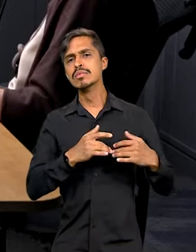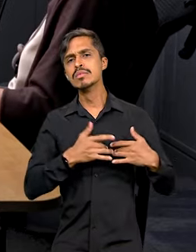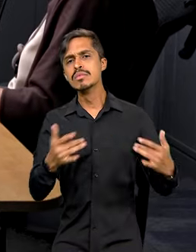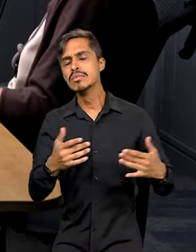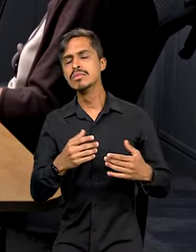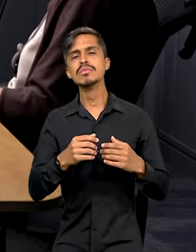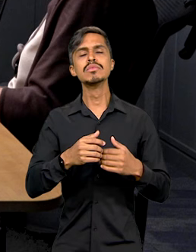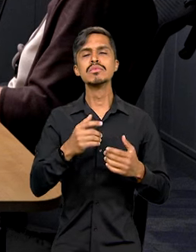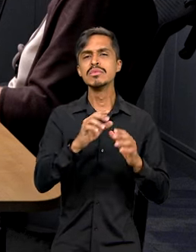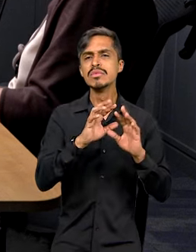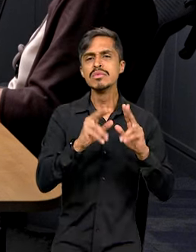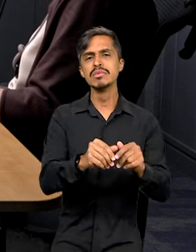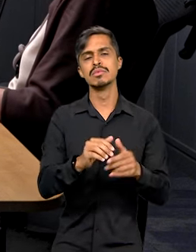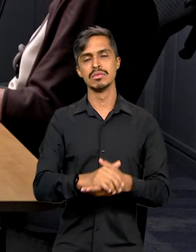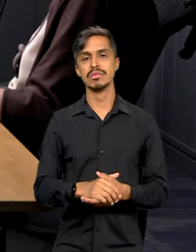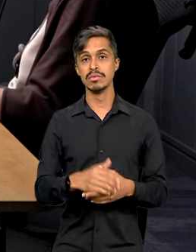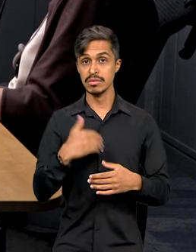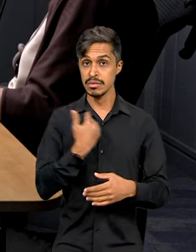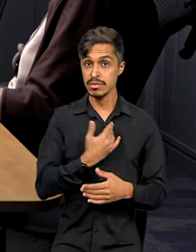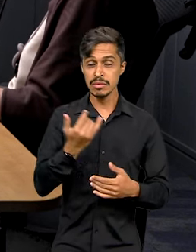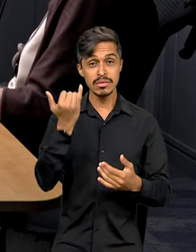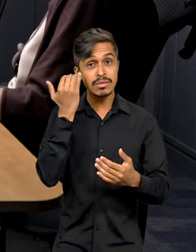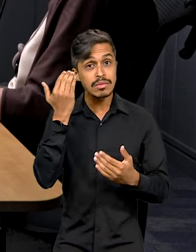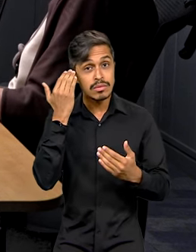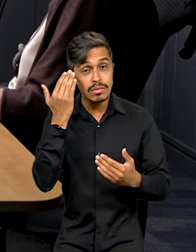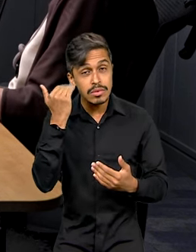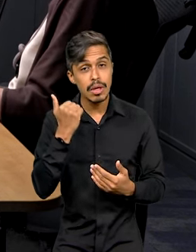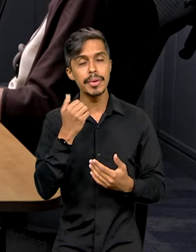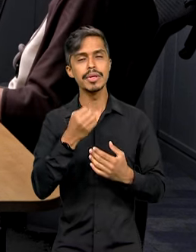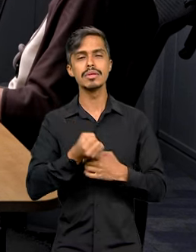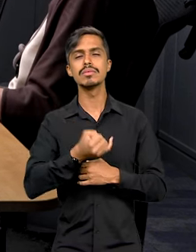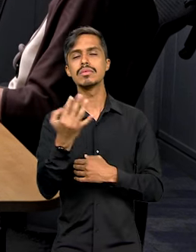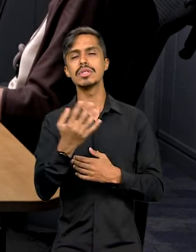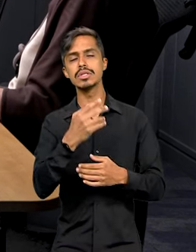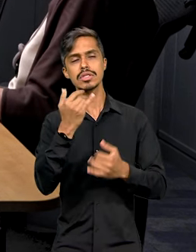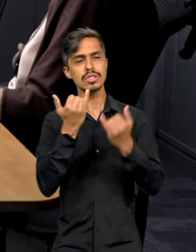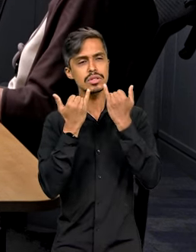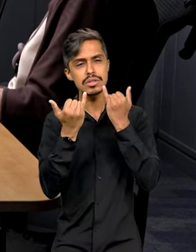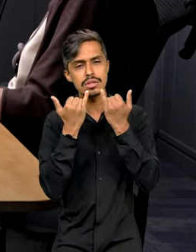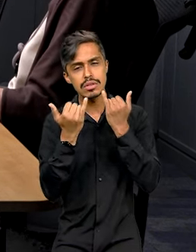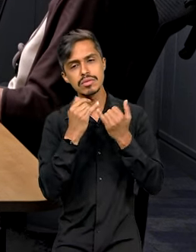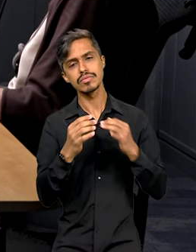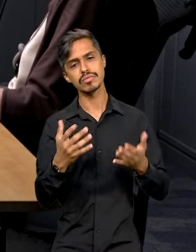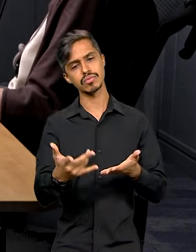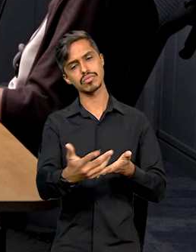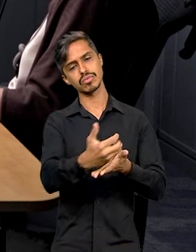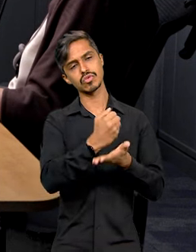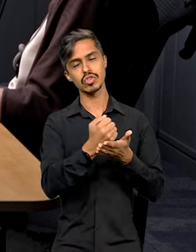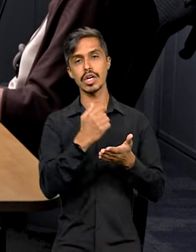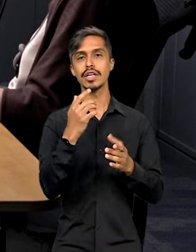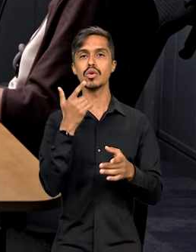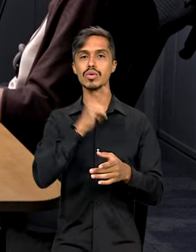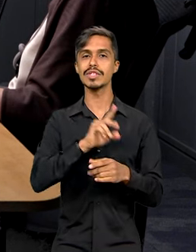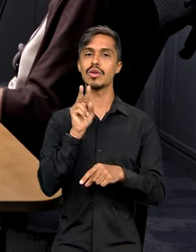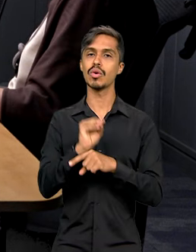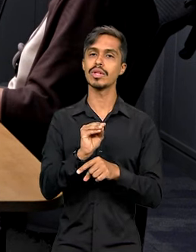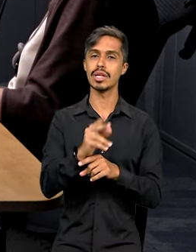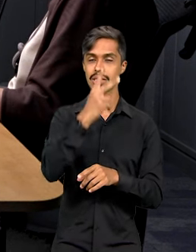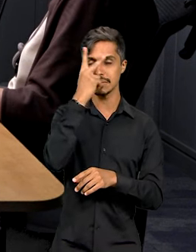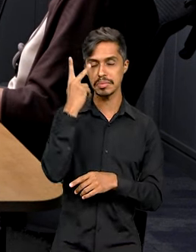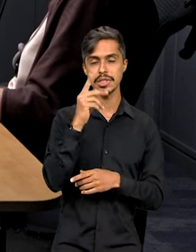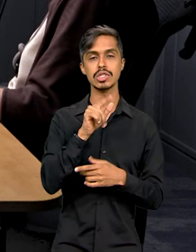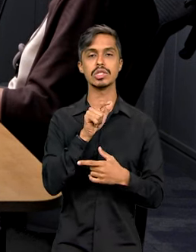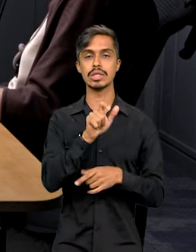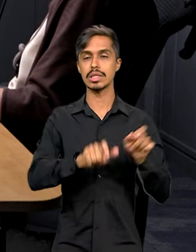restaurantes então isso vai dar aí uma informação pra gente do conjunto de ações que podem também abrigar essas pessoas que são identificadas e que